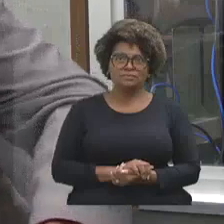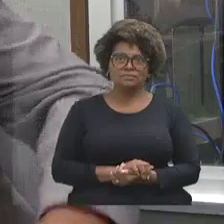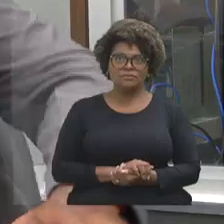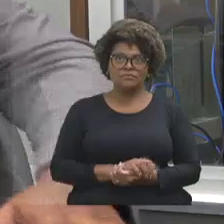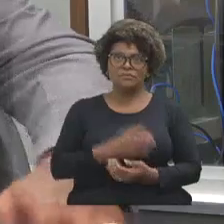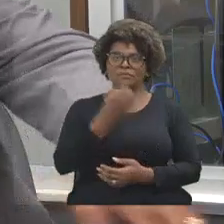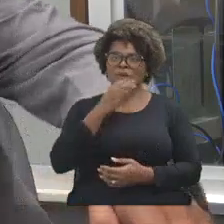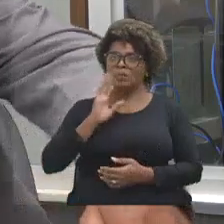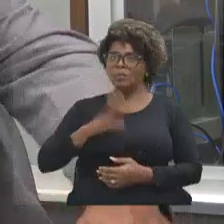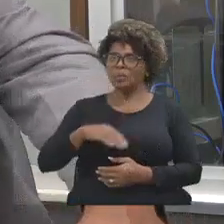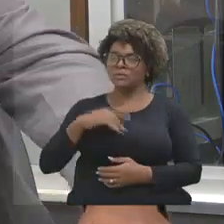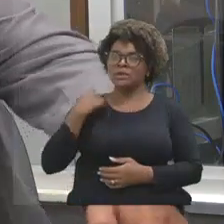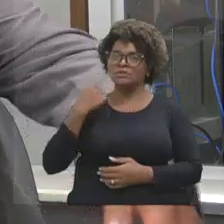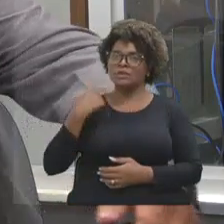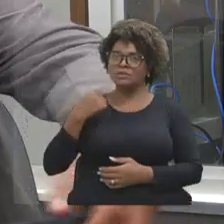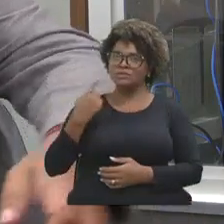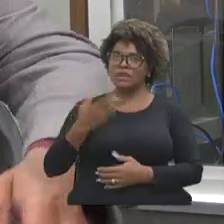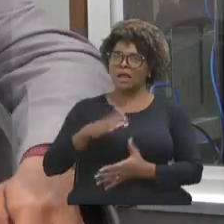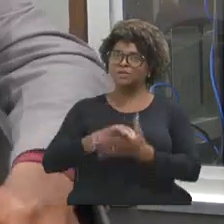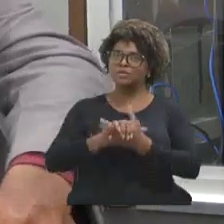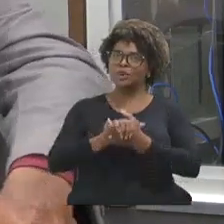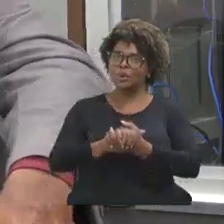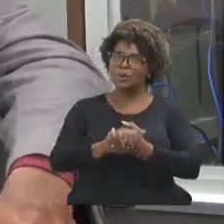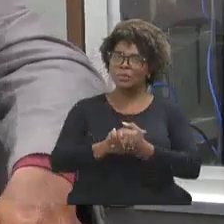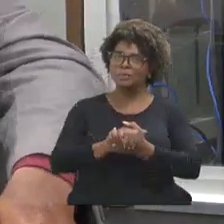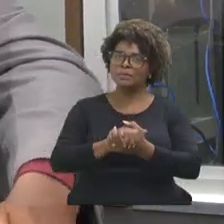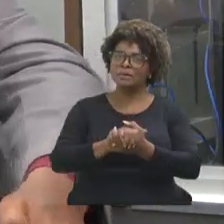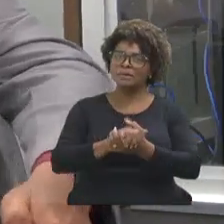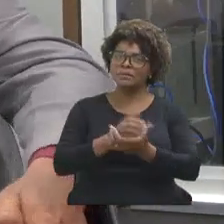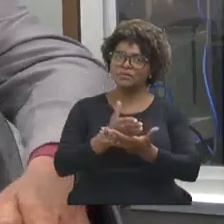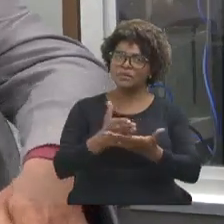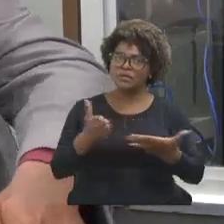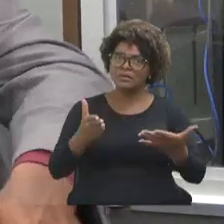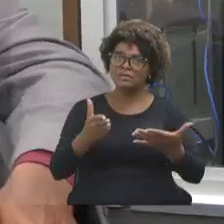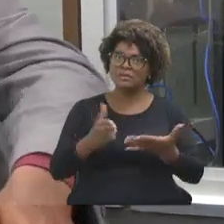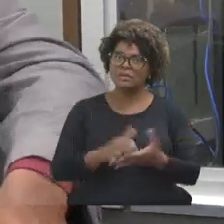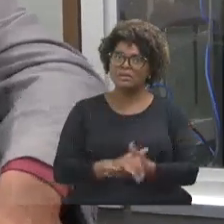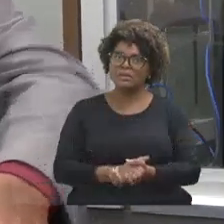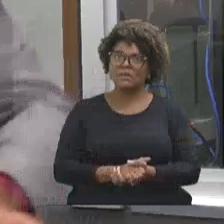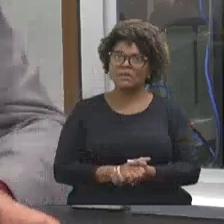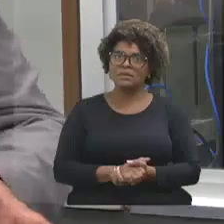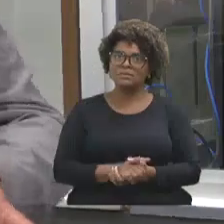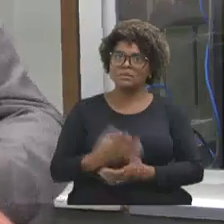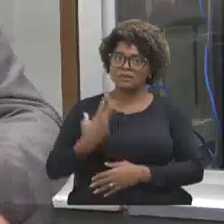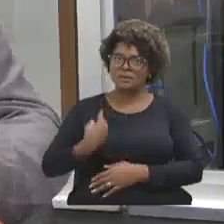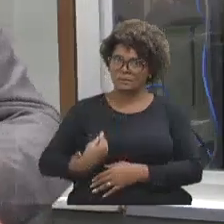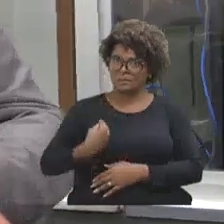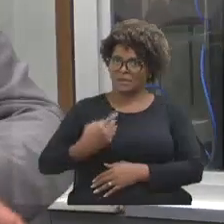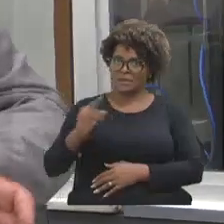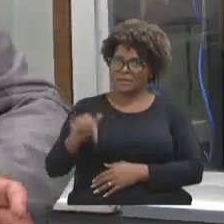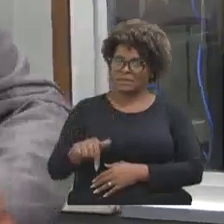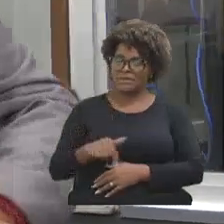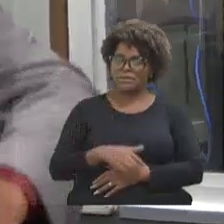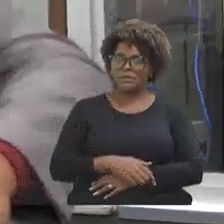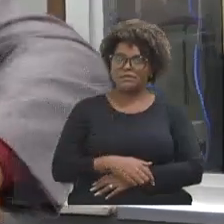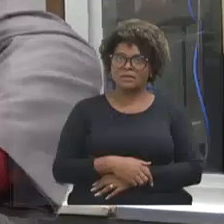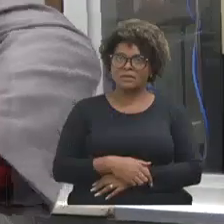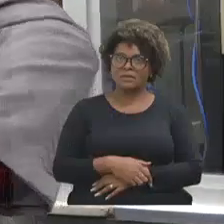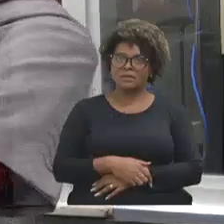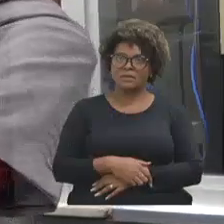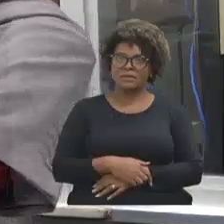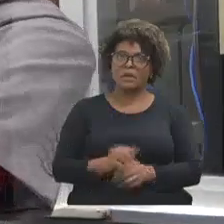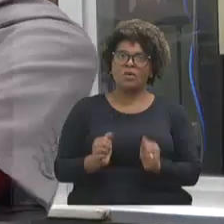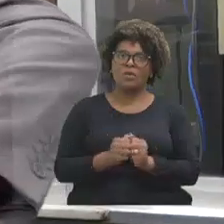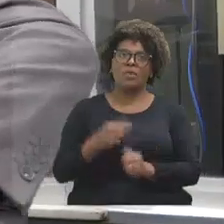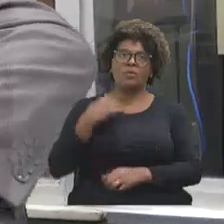Boa tarde deputados queria cumprimentar os deputados presentes aqui na figura Deputado